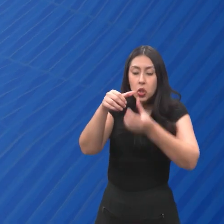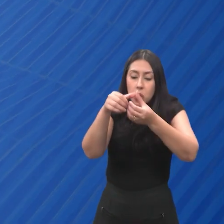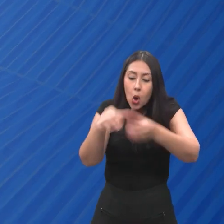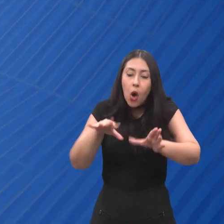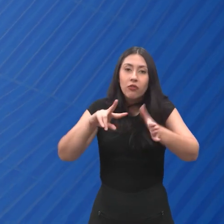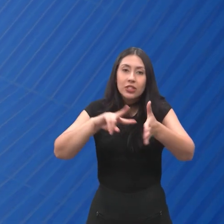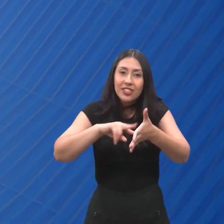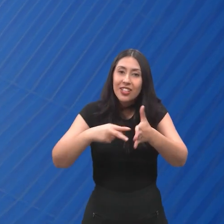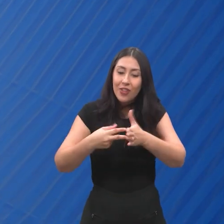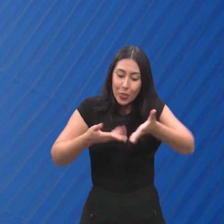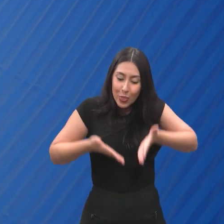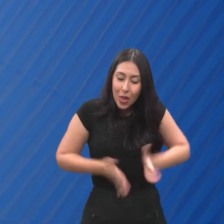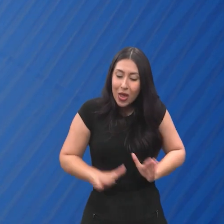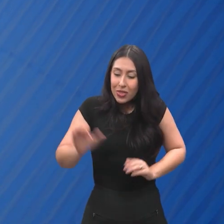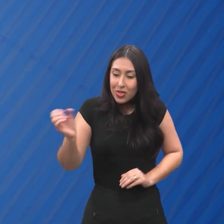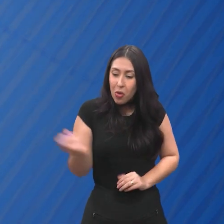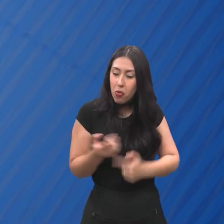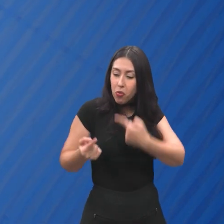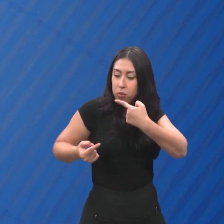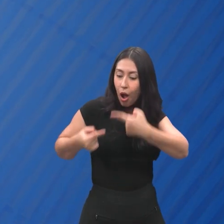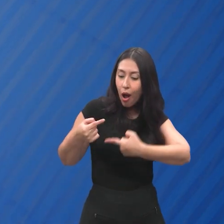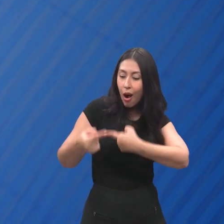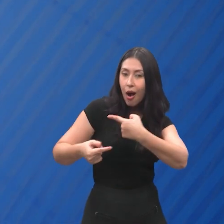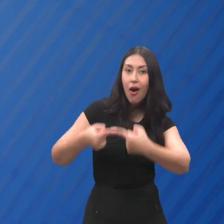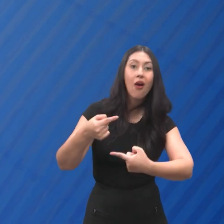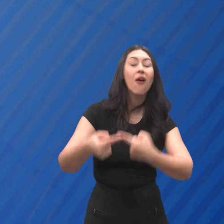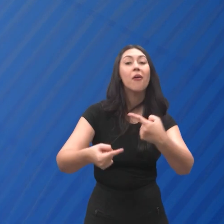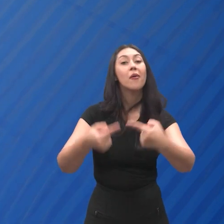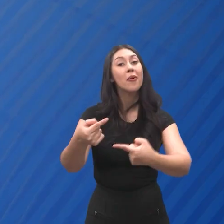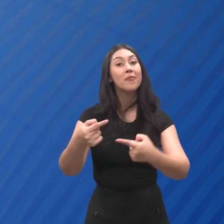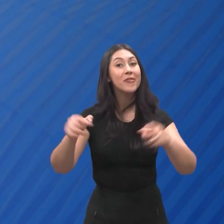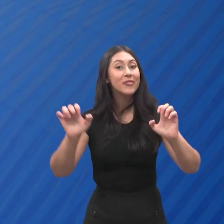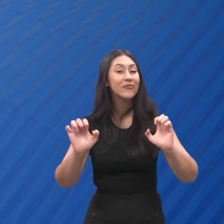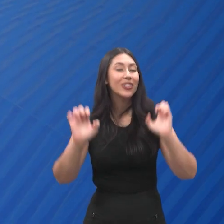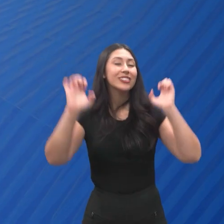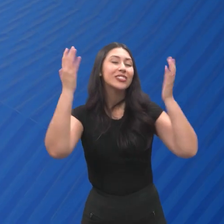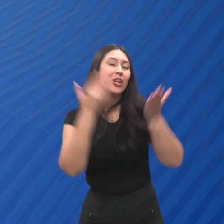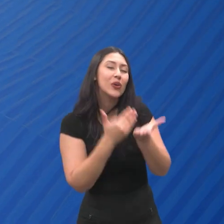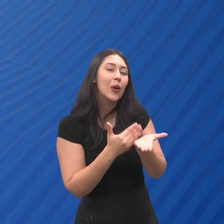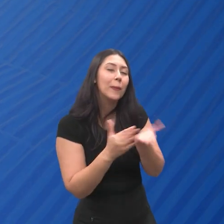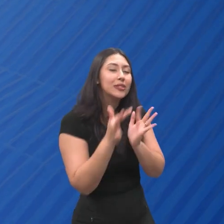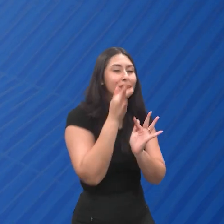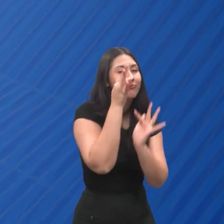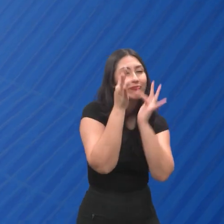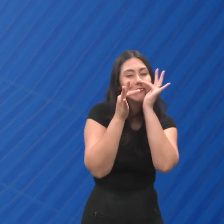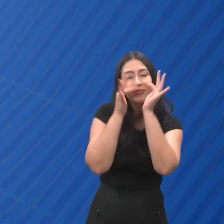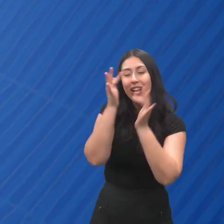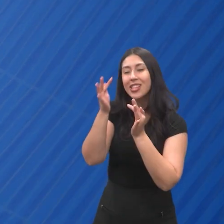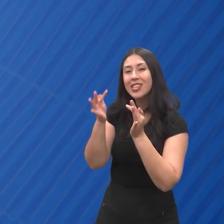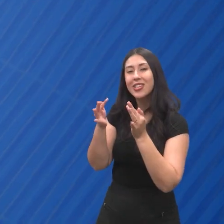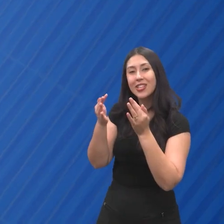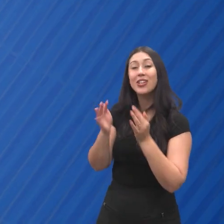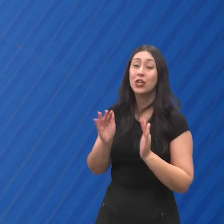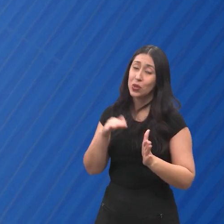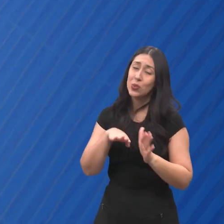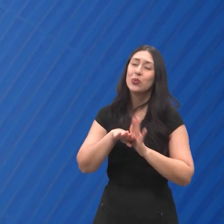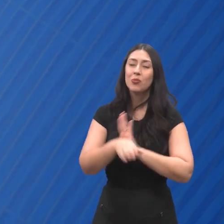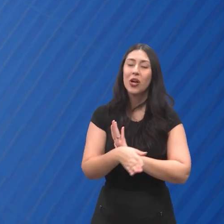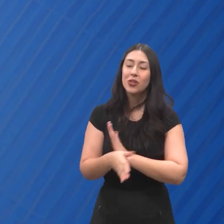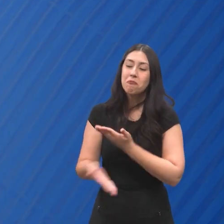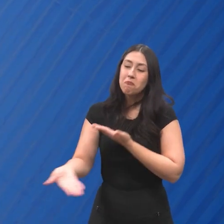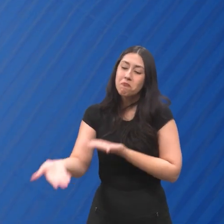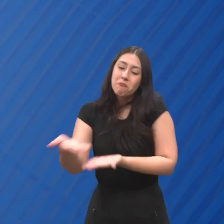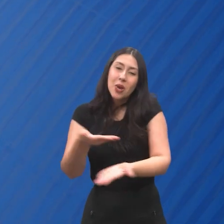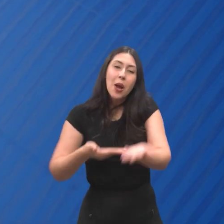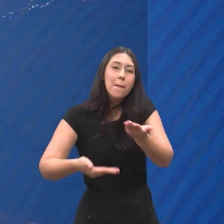o renascimento e o ciclo da vida. Para festejar o início da primavera, era de costume a troca do alimento.